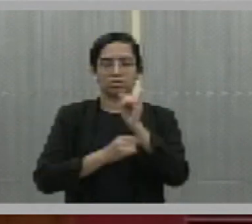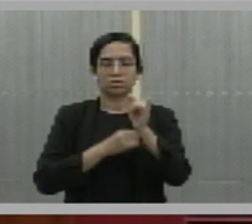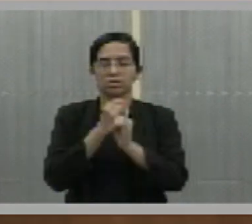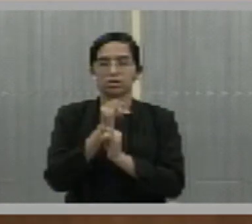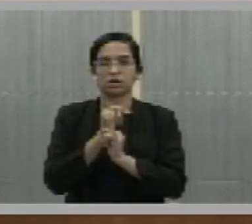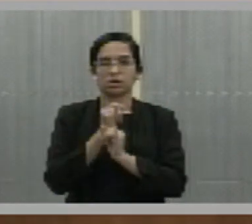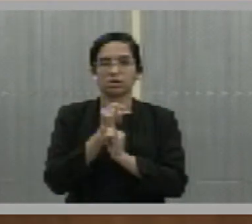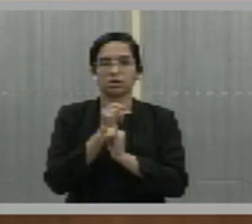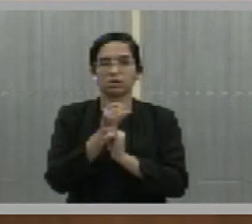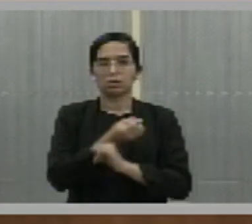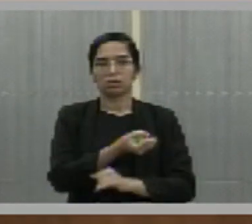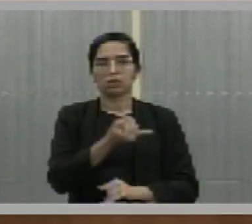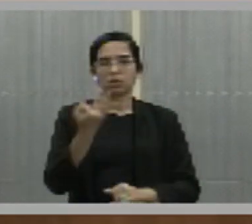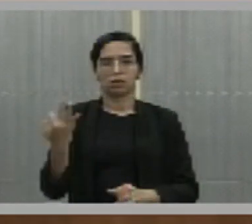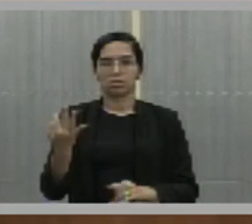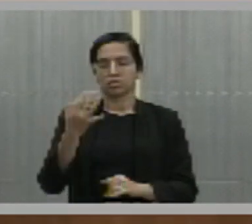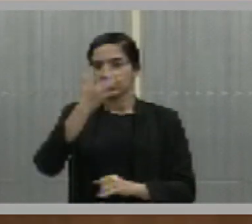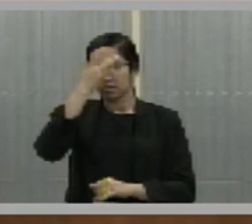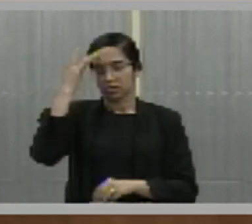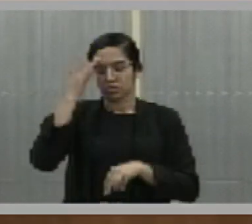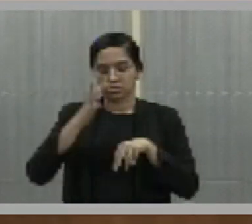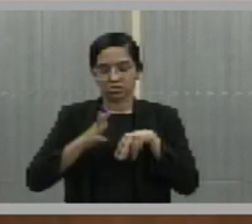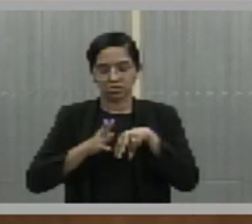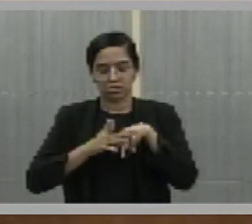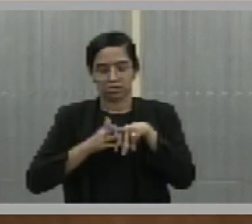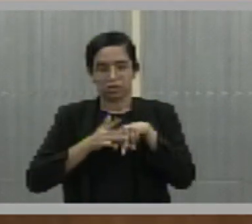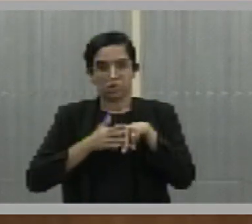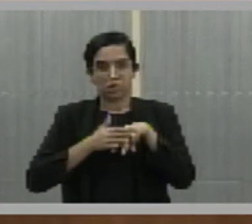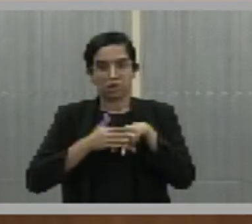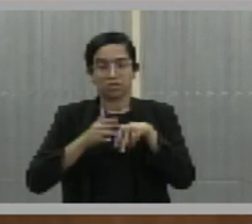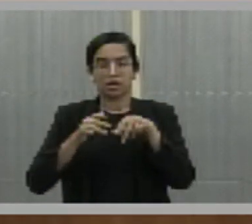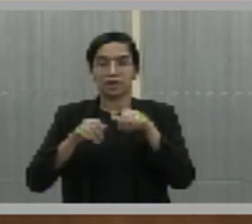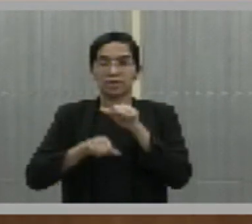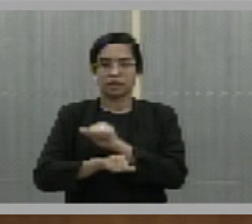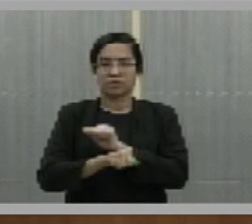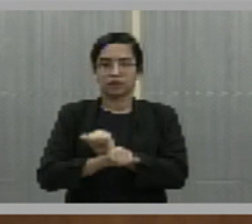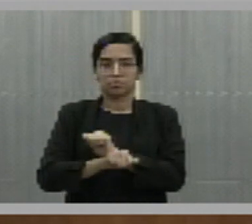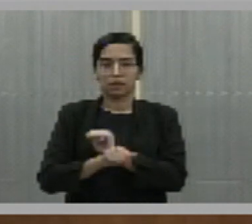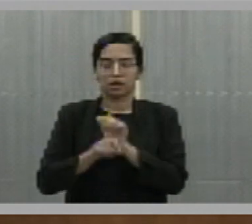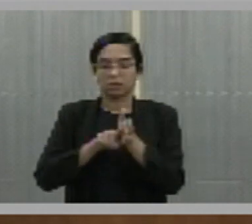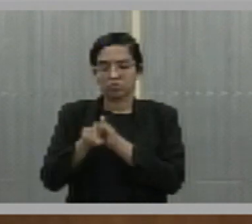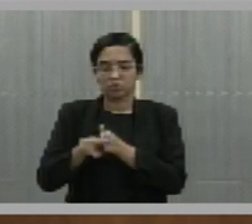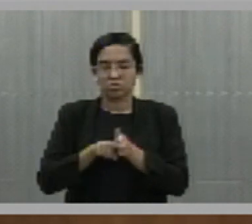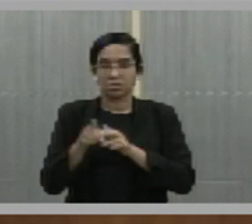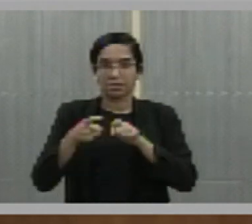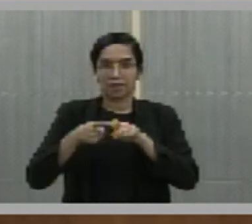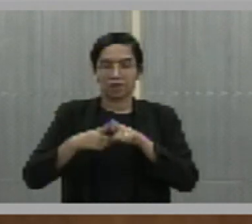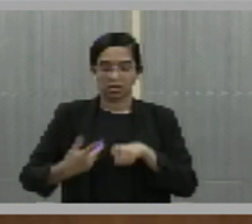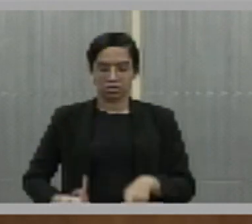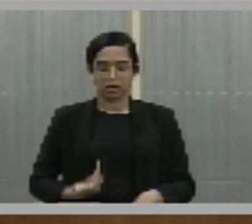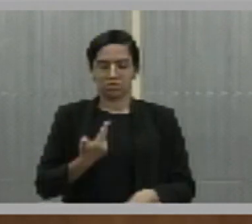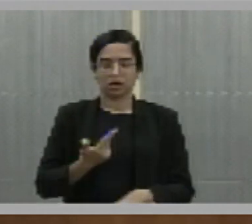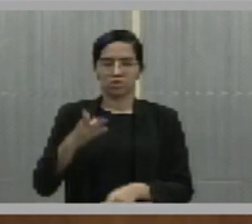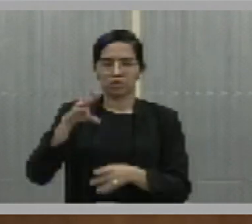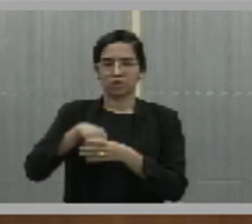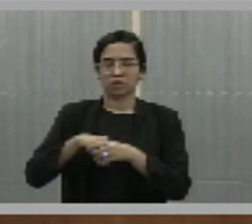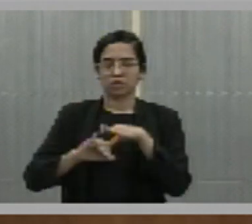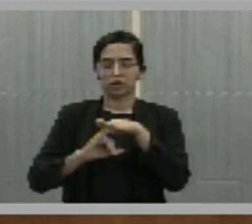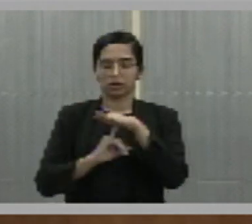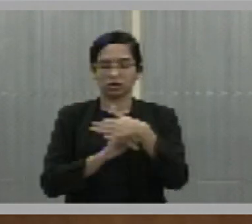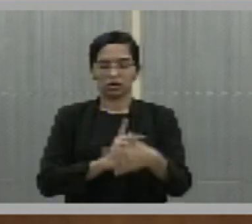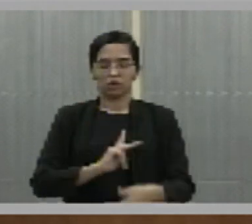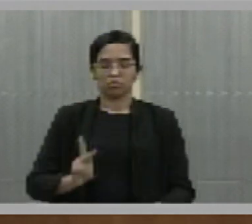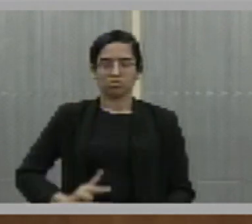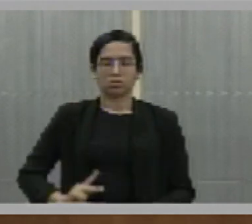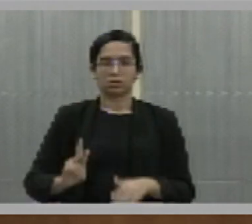do quantitativo dos pacientes que aguarda por consulta, exames, intervenções cirúrgicas e outros procedimentos nos estabelecimentos da rede pública